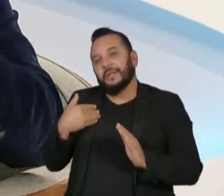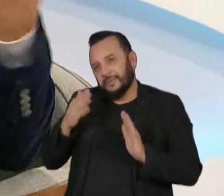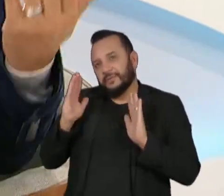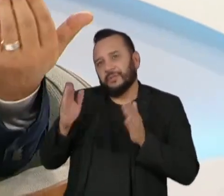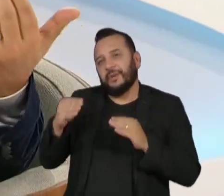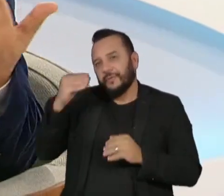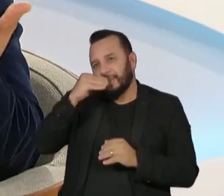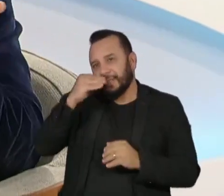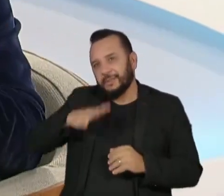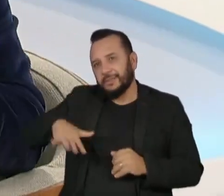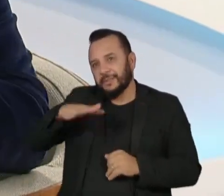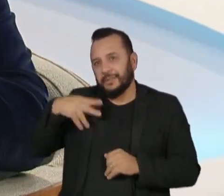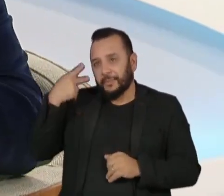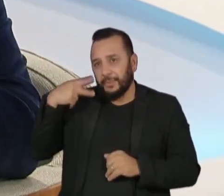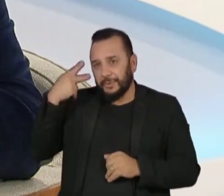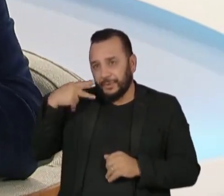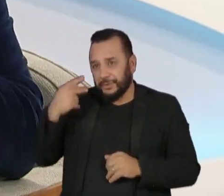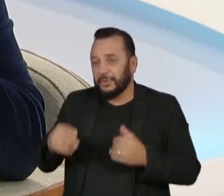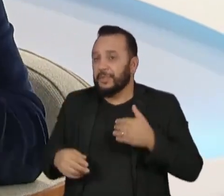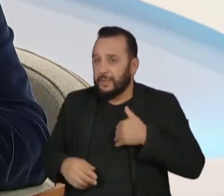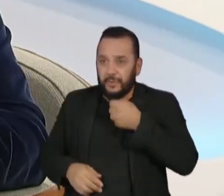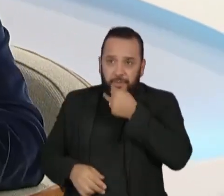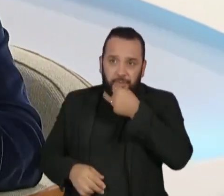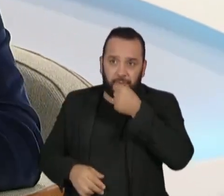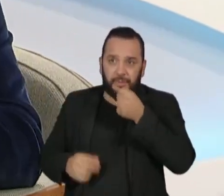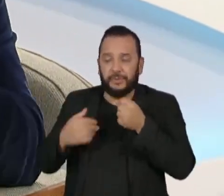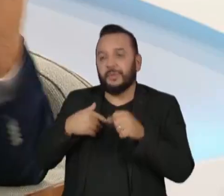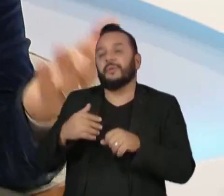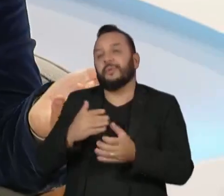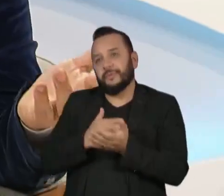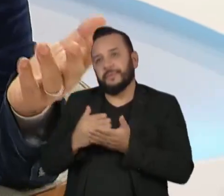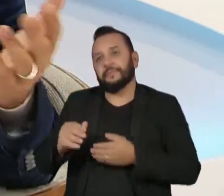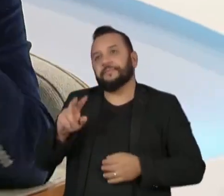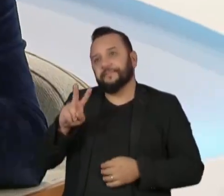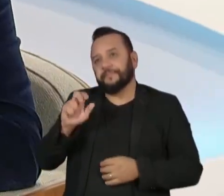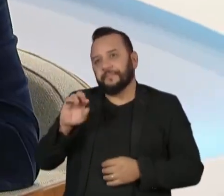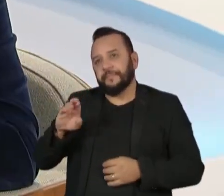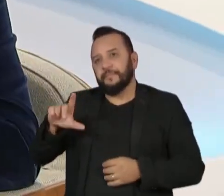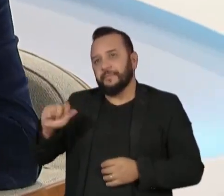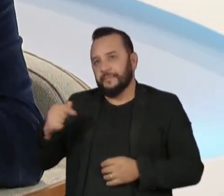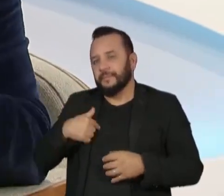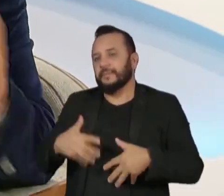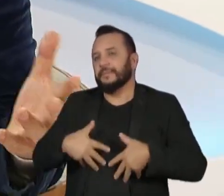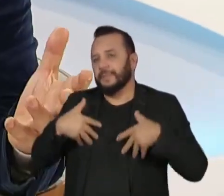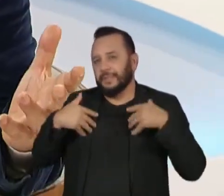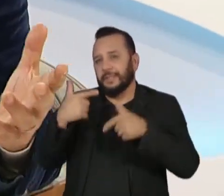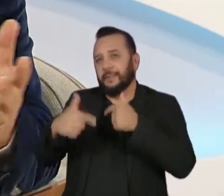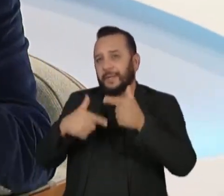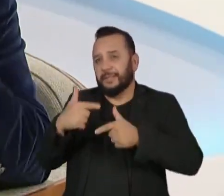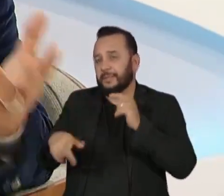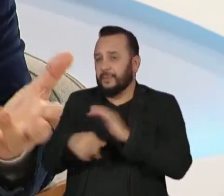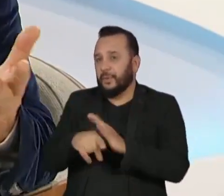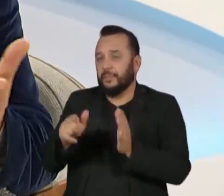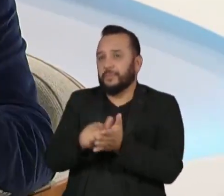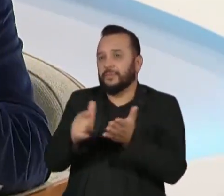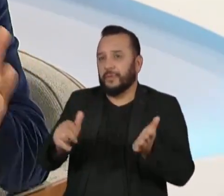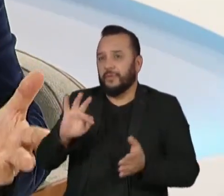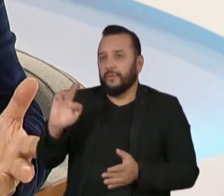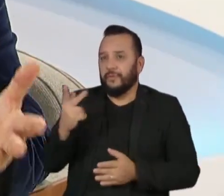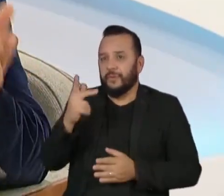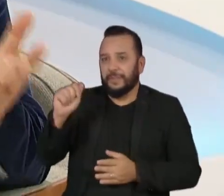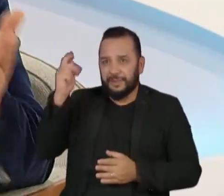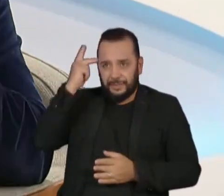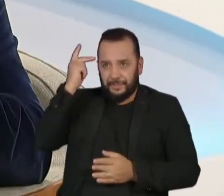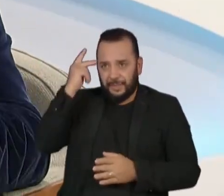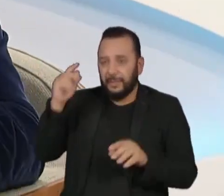repórter, eu comecei como Varela, mas tenho orgulho de ter ficado na redação da Folha durante muito tempo, inclusive na